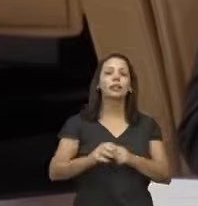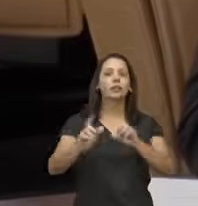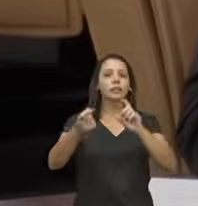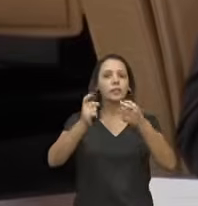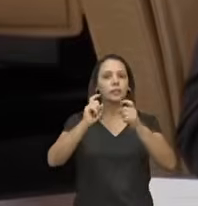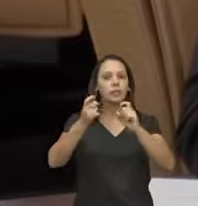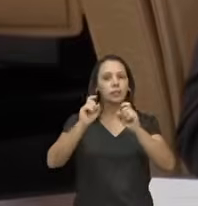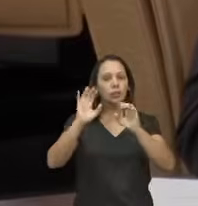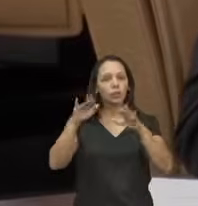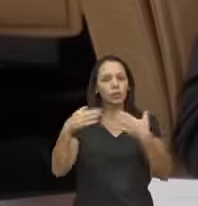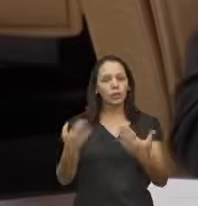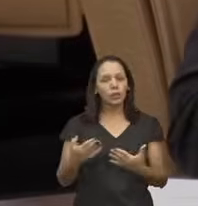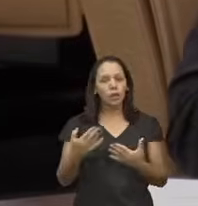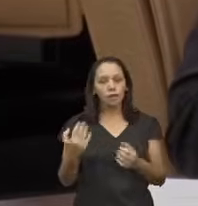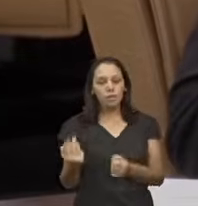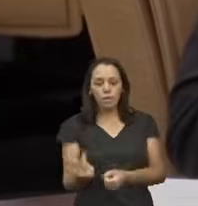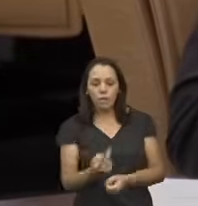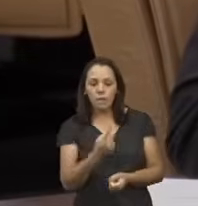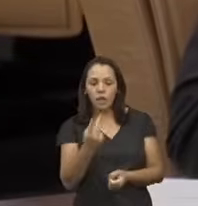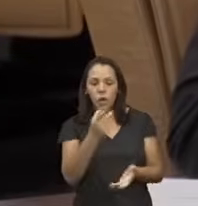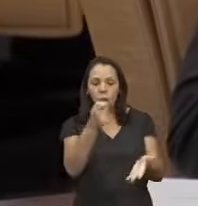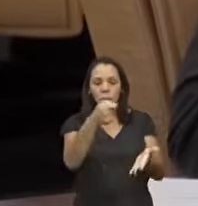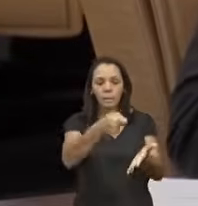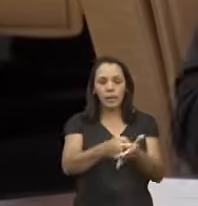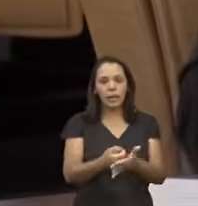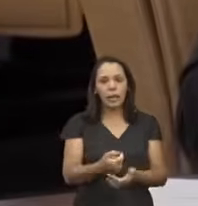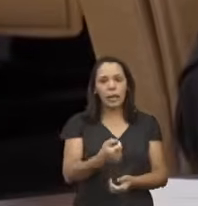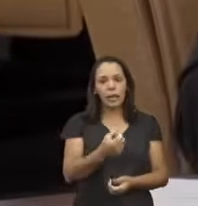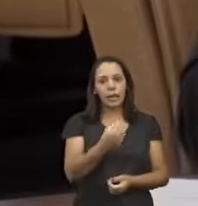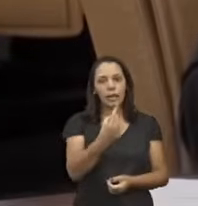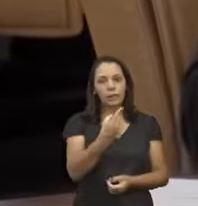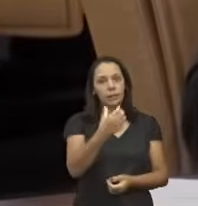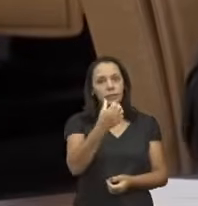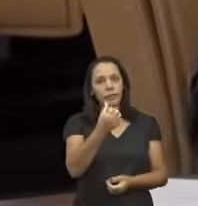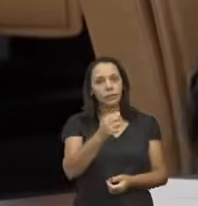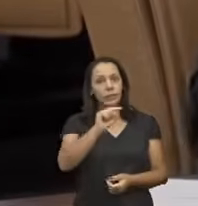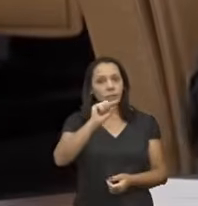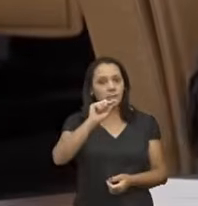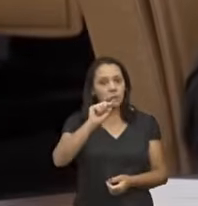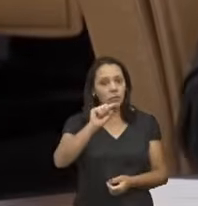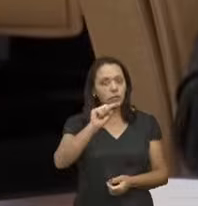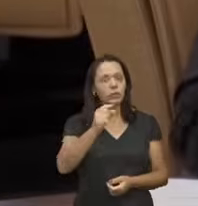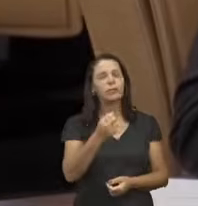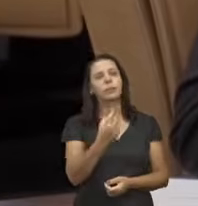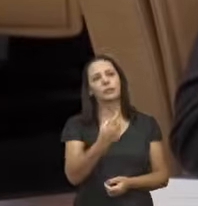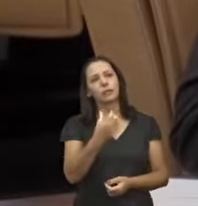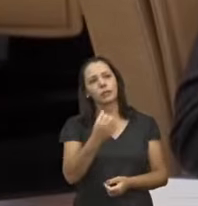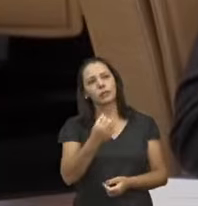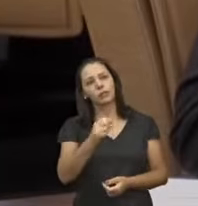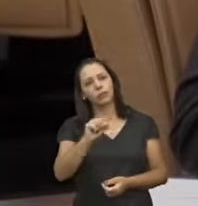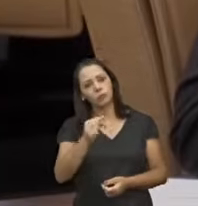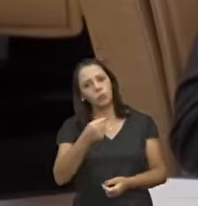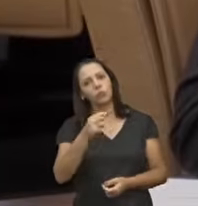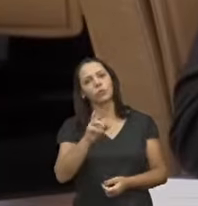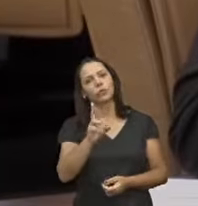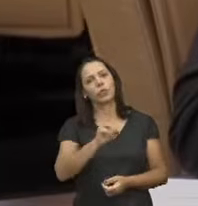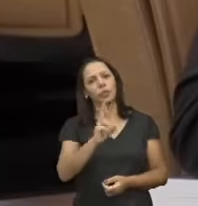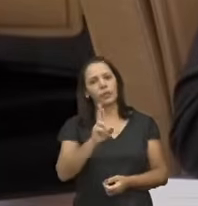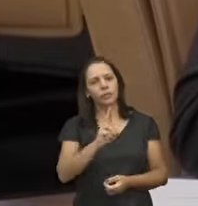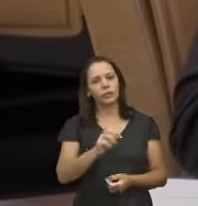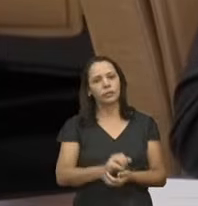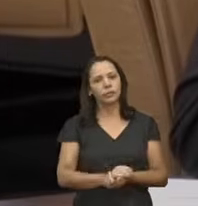Câmara custaram R$ 16.000, elas duraram pelo menos 1h30. Algumas duraram mais, outras duraram menos, mas a média é 1h30.